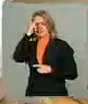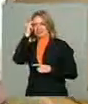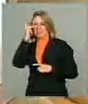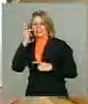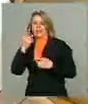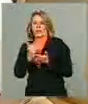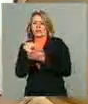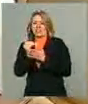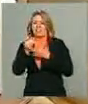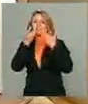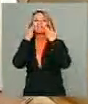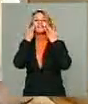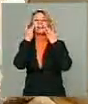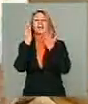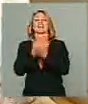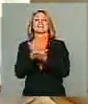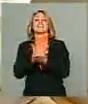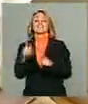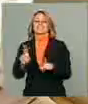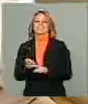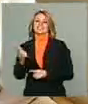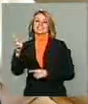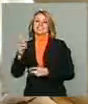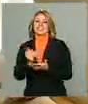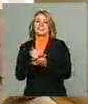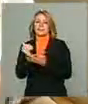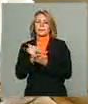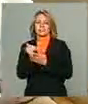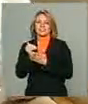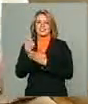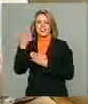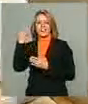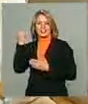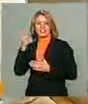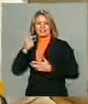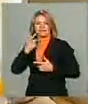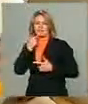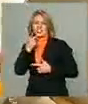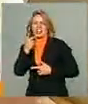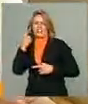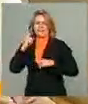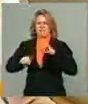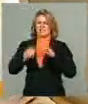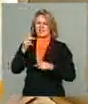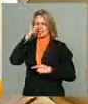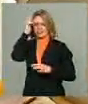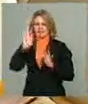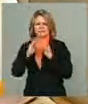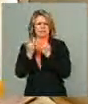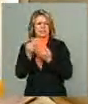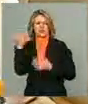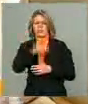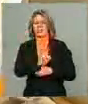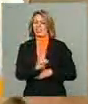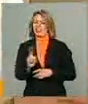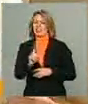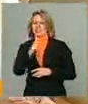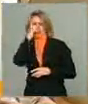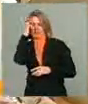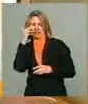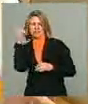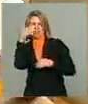teatro de revista é verdade é o teat chanchada desbocada família não ia as pessoas iam